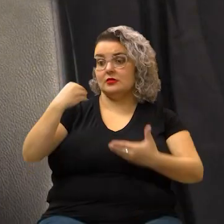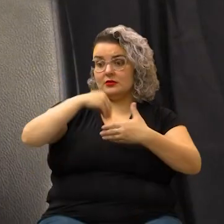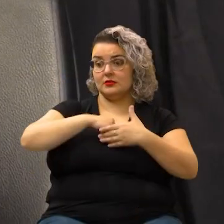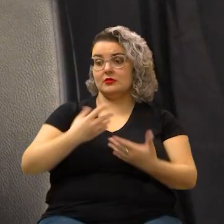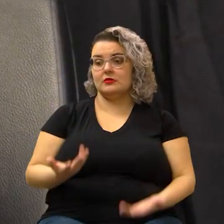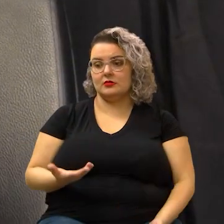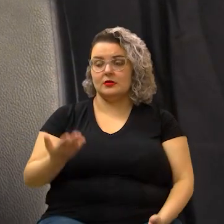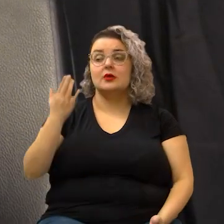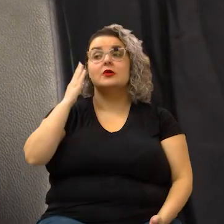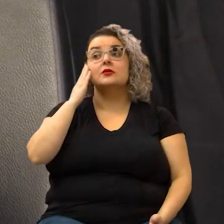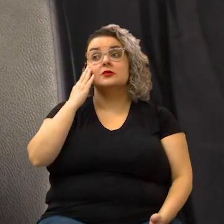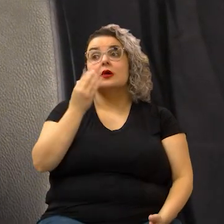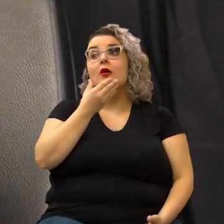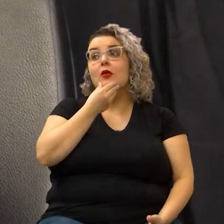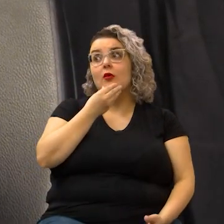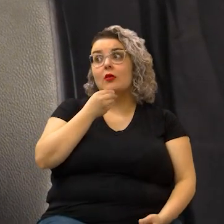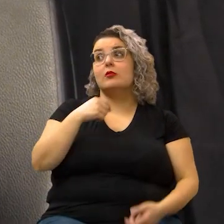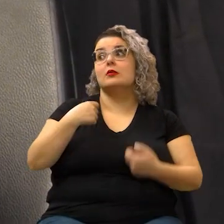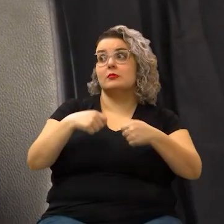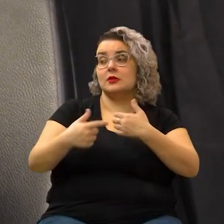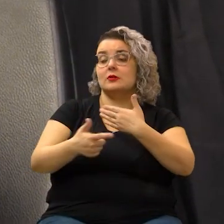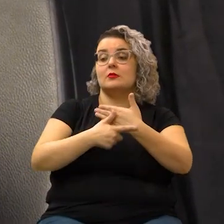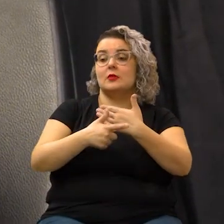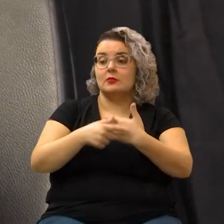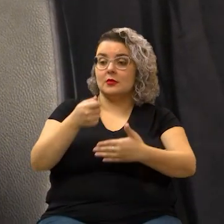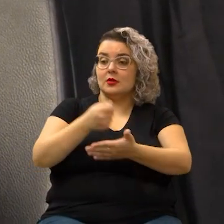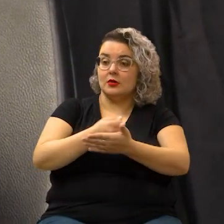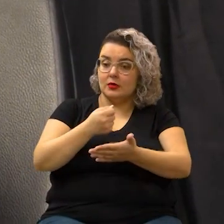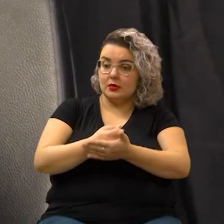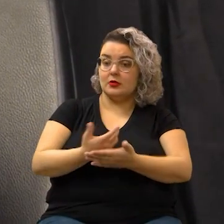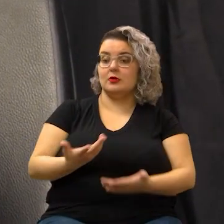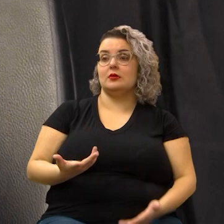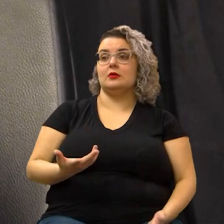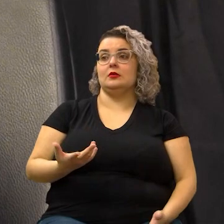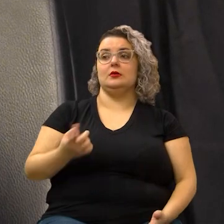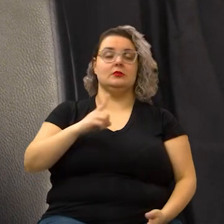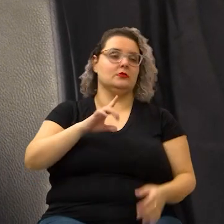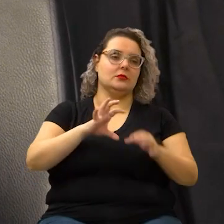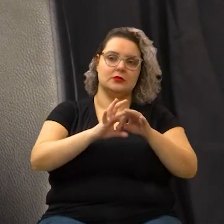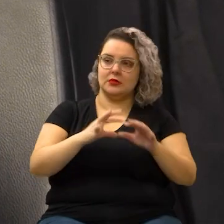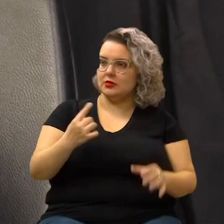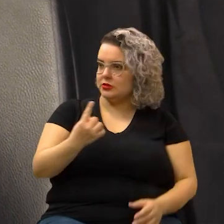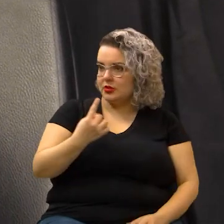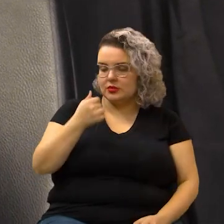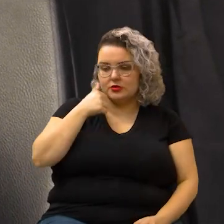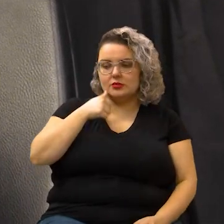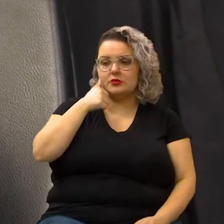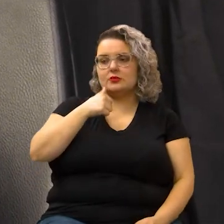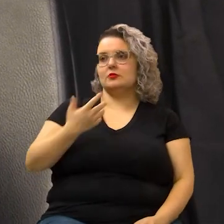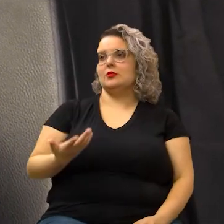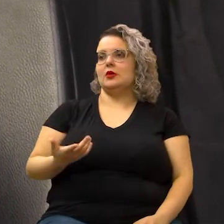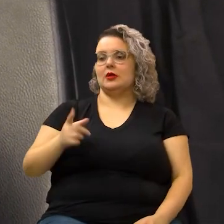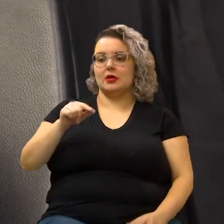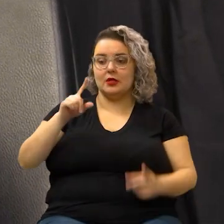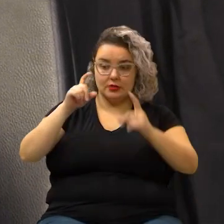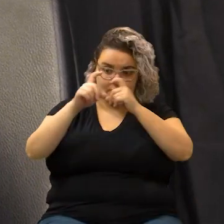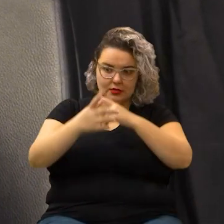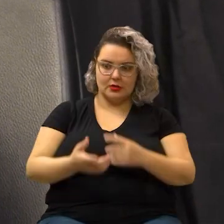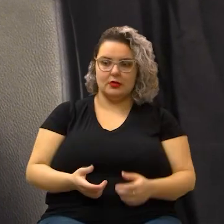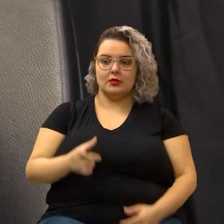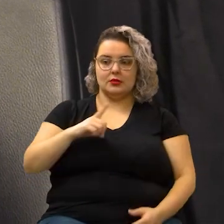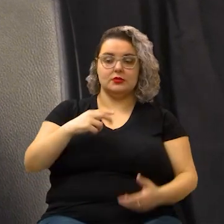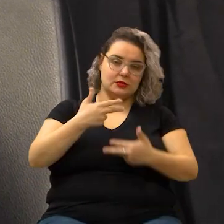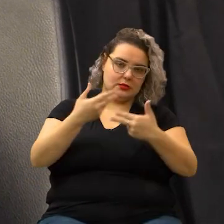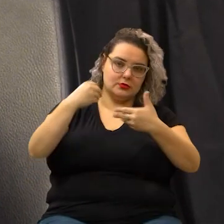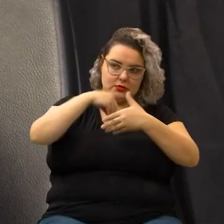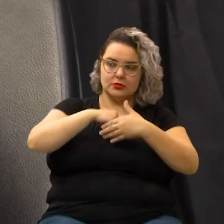Que Sim. ficou dentro de mim. Então eu sei que um homem tem que fazer o papel dele de ir, de não deixar a mulher sozinha e tal, que é difícil, uma